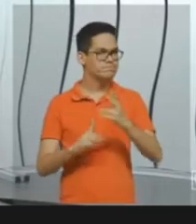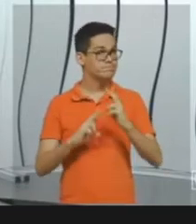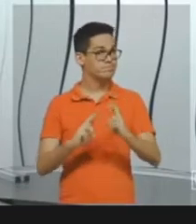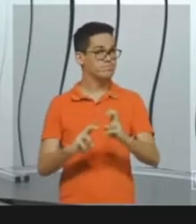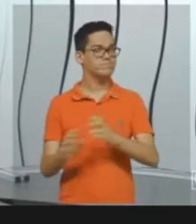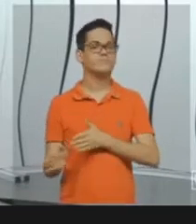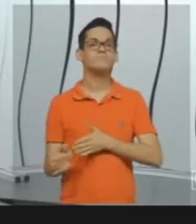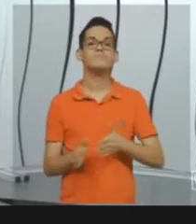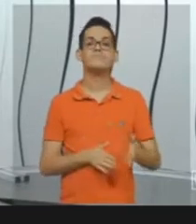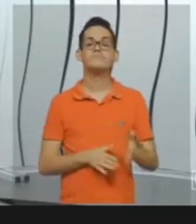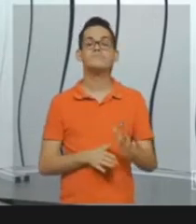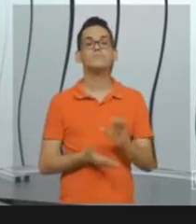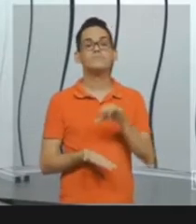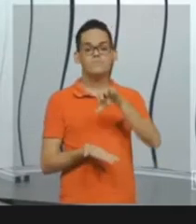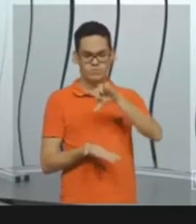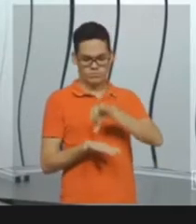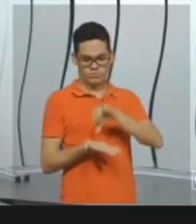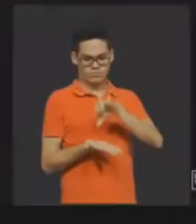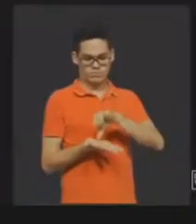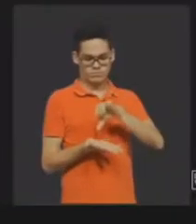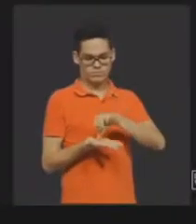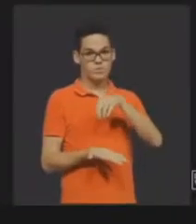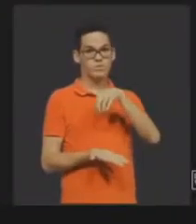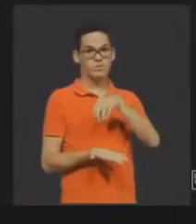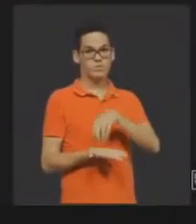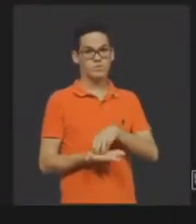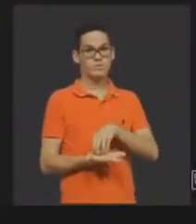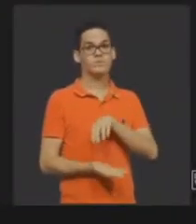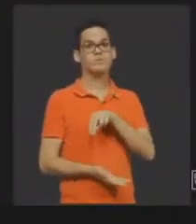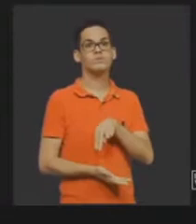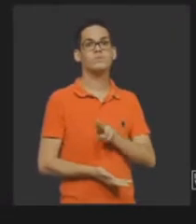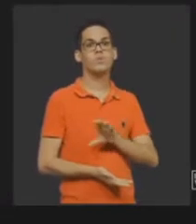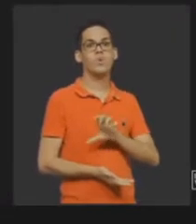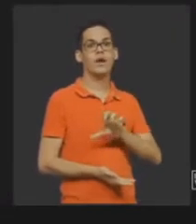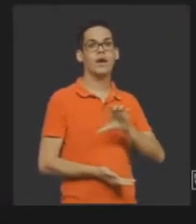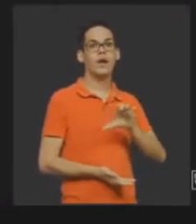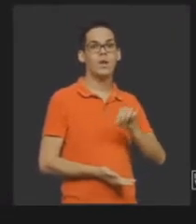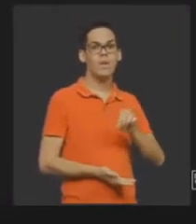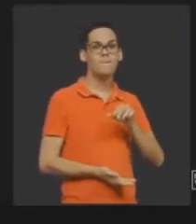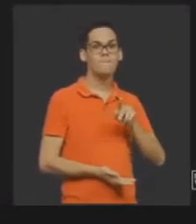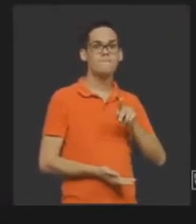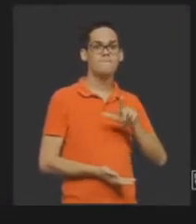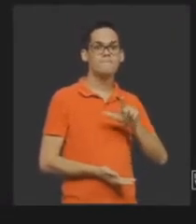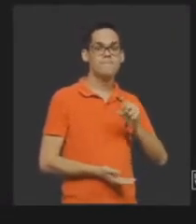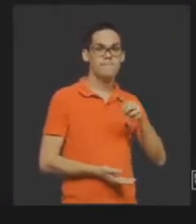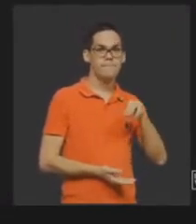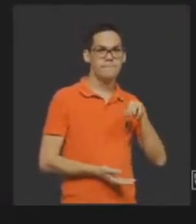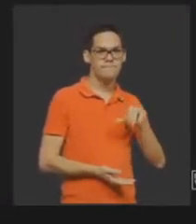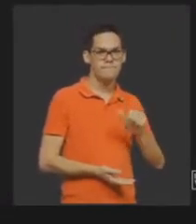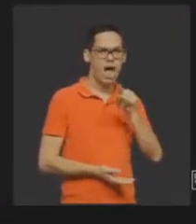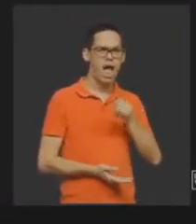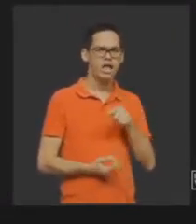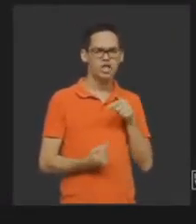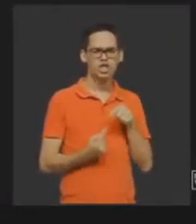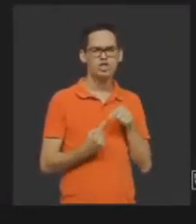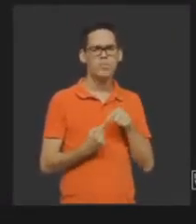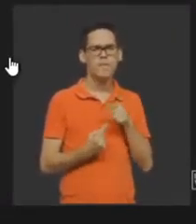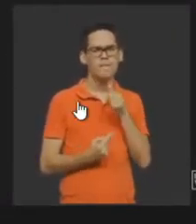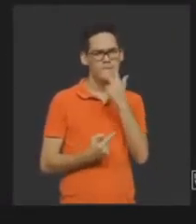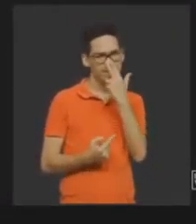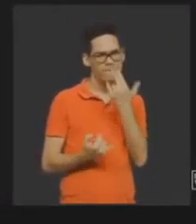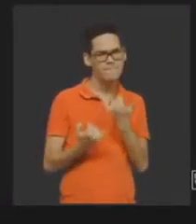E o nucleoplasma? O que seria o nucleoplasma? O nucleoplasma é uma solução aquosa que é